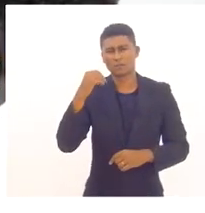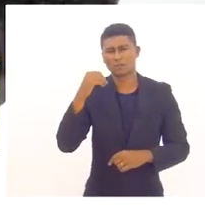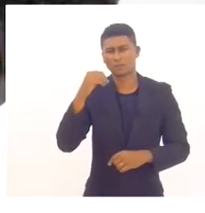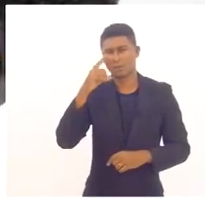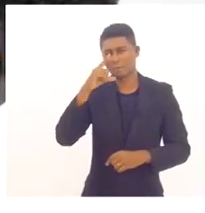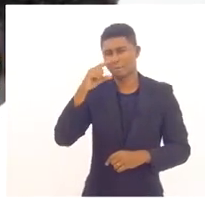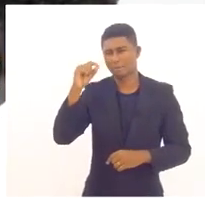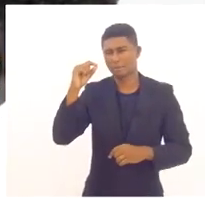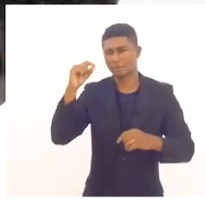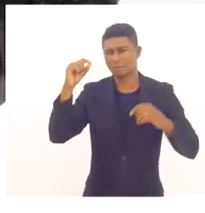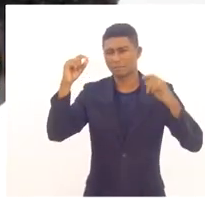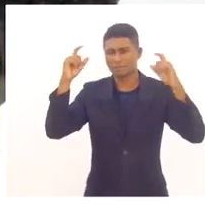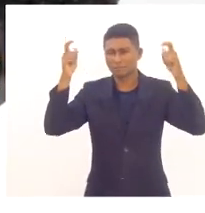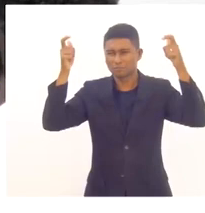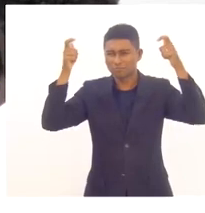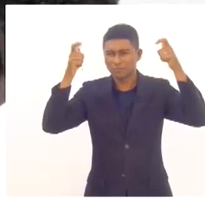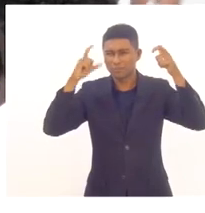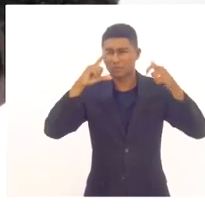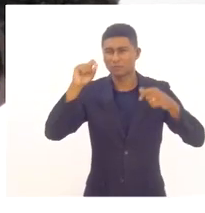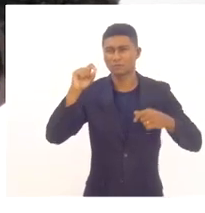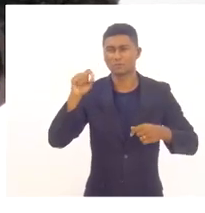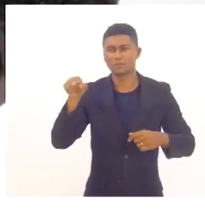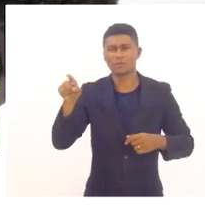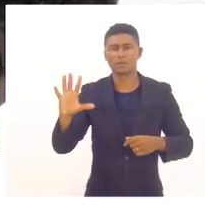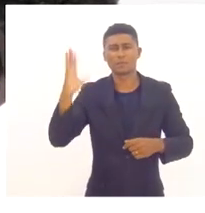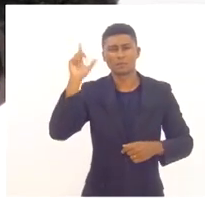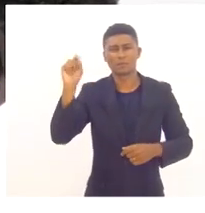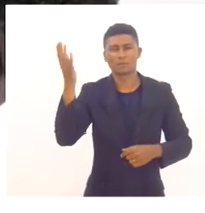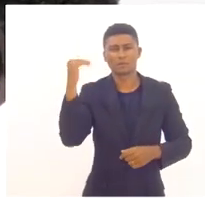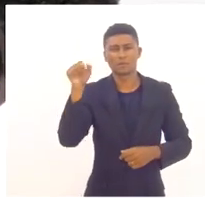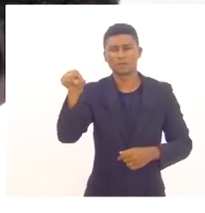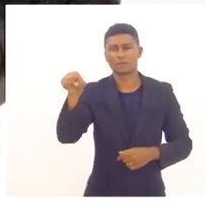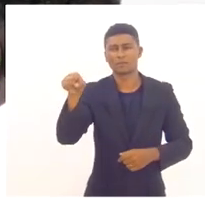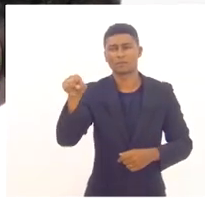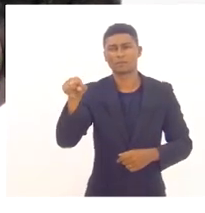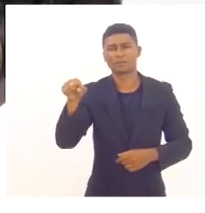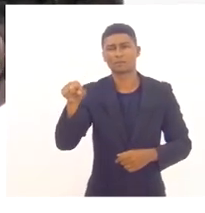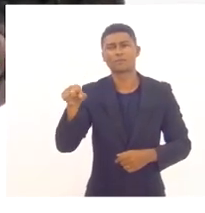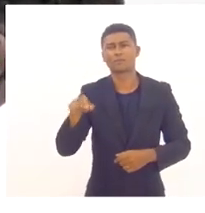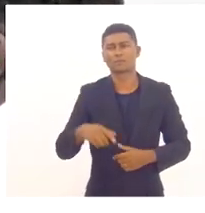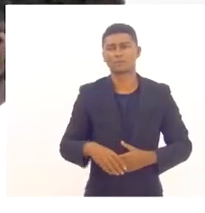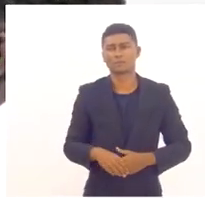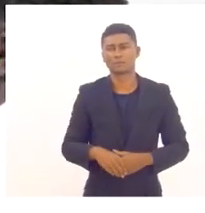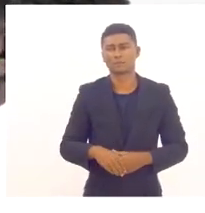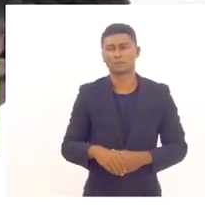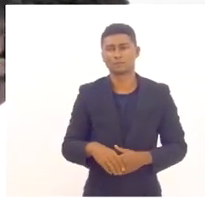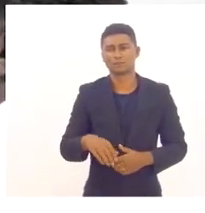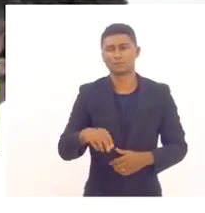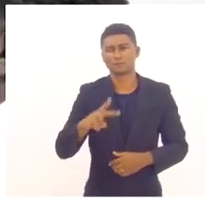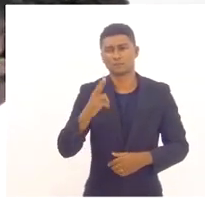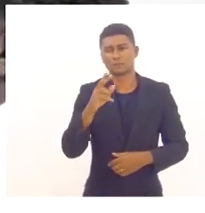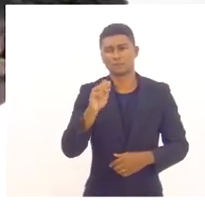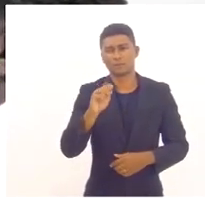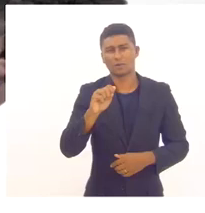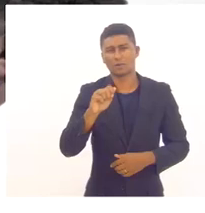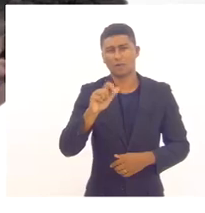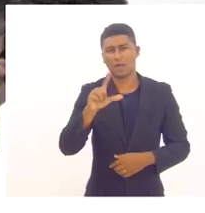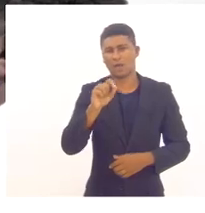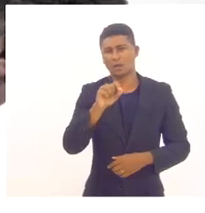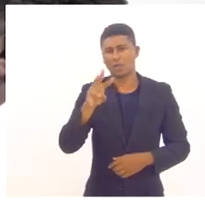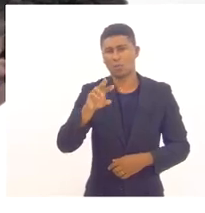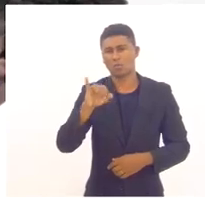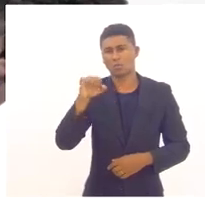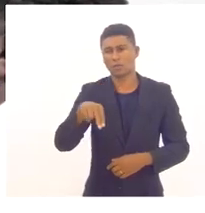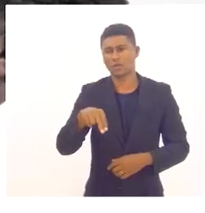bruxa. Mulher foi bruxa. Agora vai ver o que faziam com elas. Vai ver o que faziam, meu filho. Halloween está no Brasil inteiro.